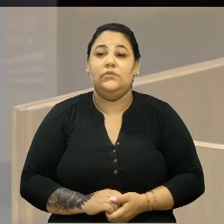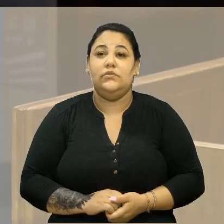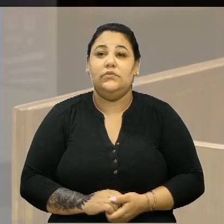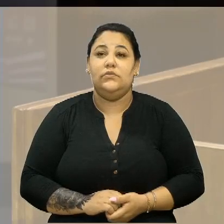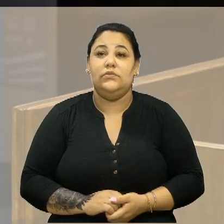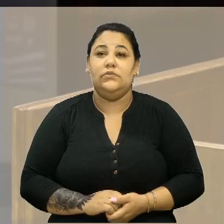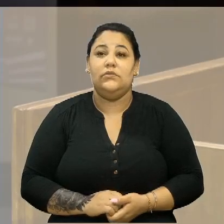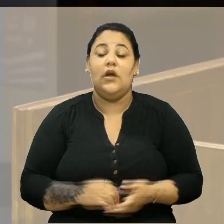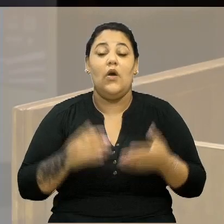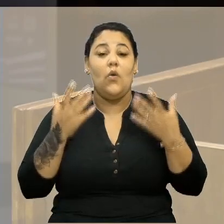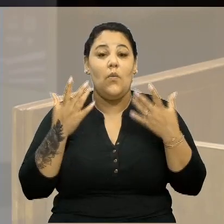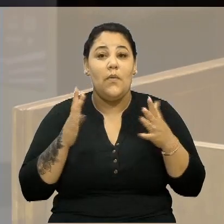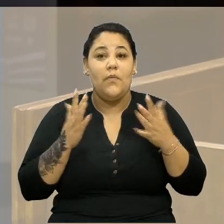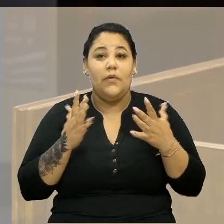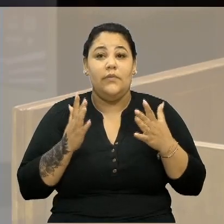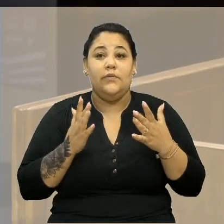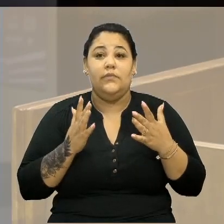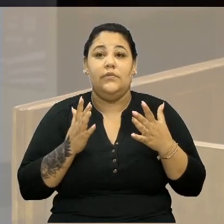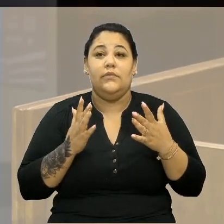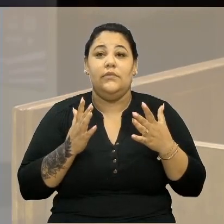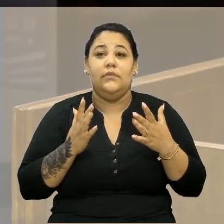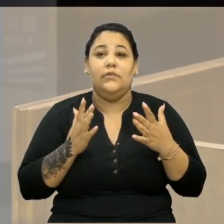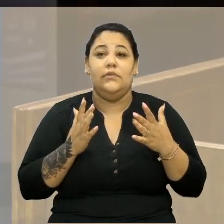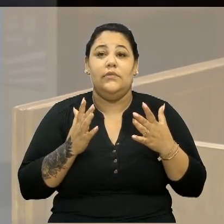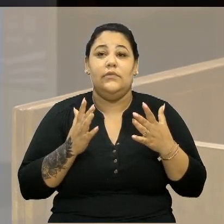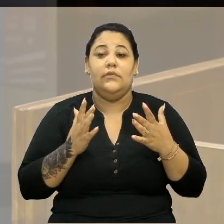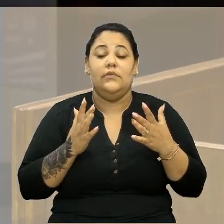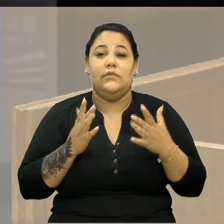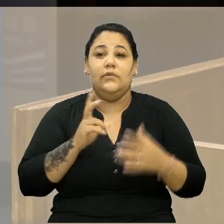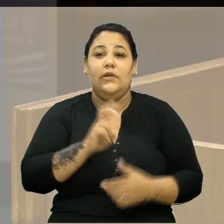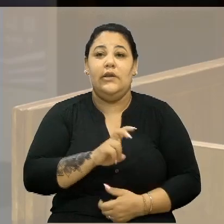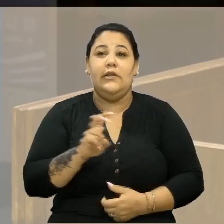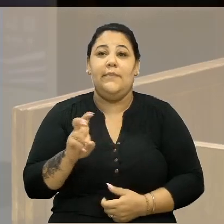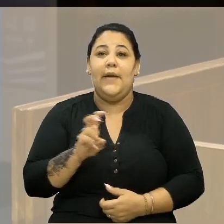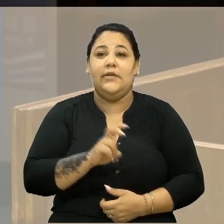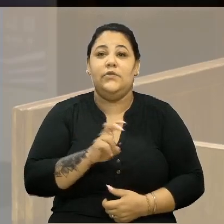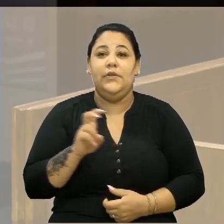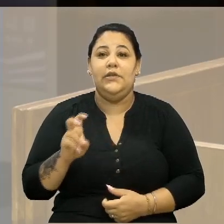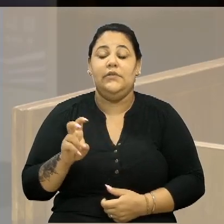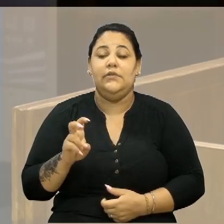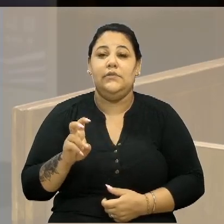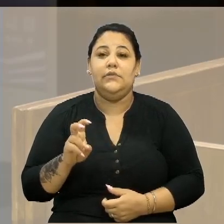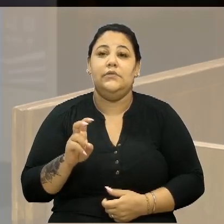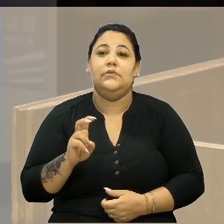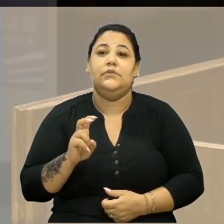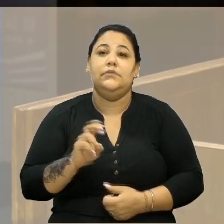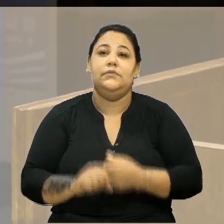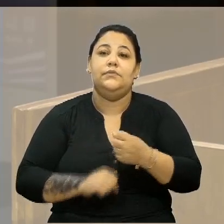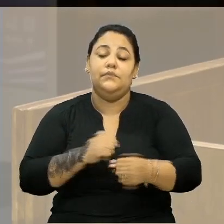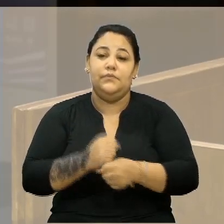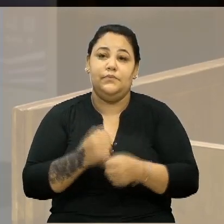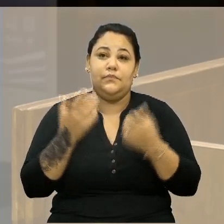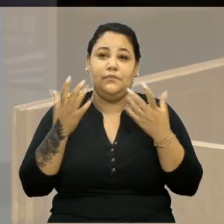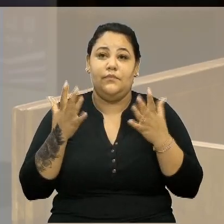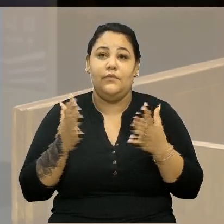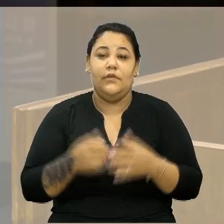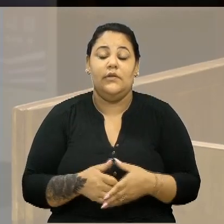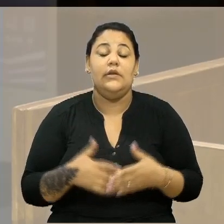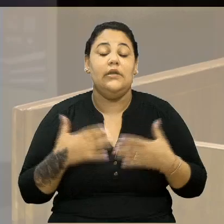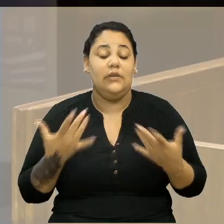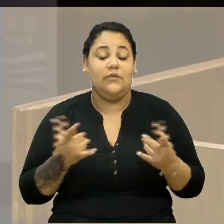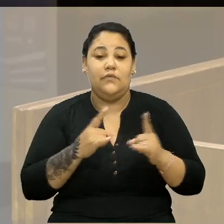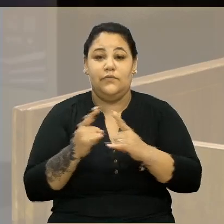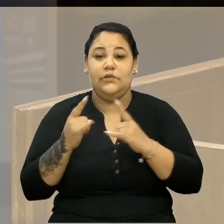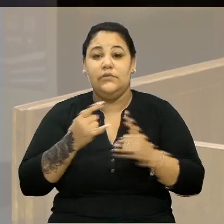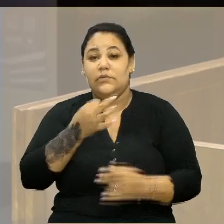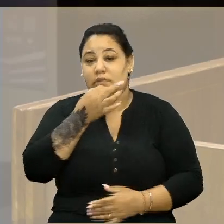ao celebrarmos estes 55 anos. Então, assim, gente, Fundação Caxias